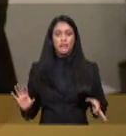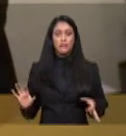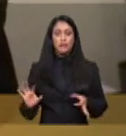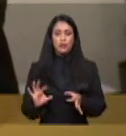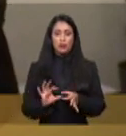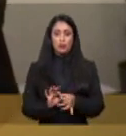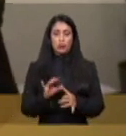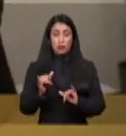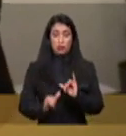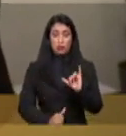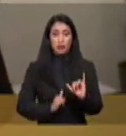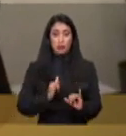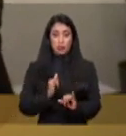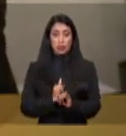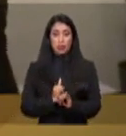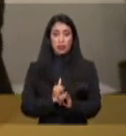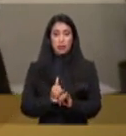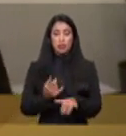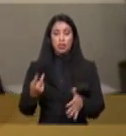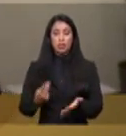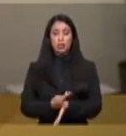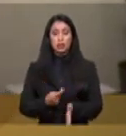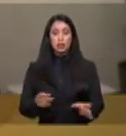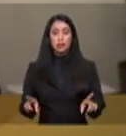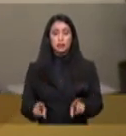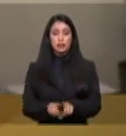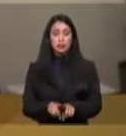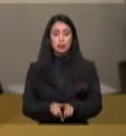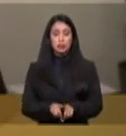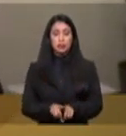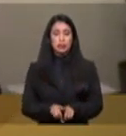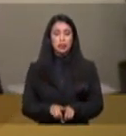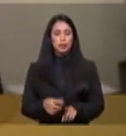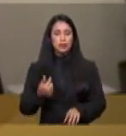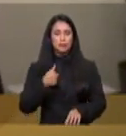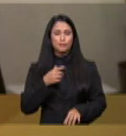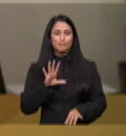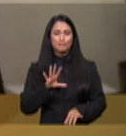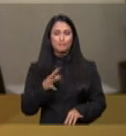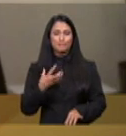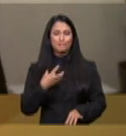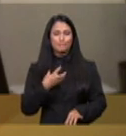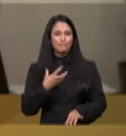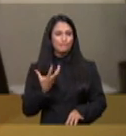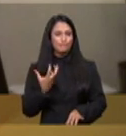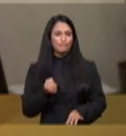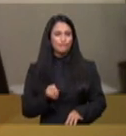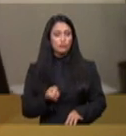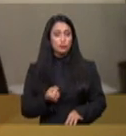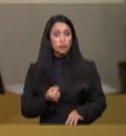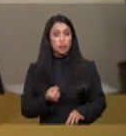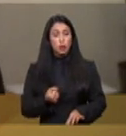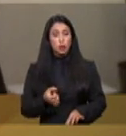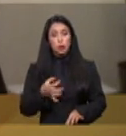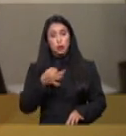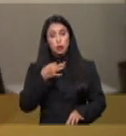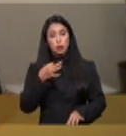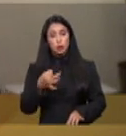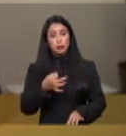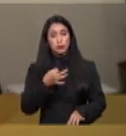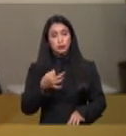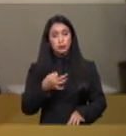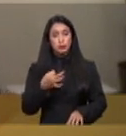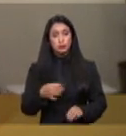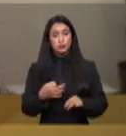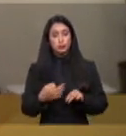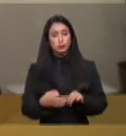pela internet. Ocorre, porém, que não simpatizo, data vênia, com a respeitável sugestão